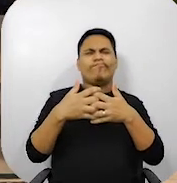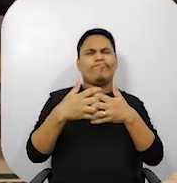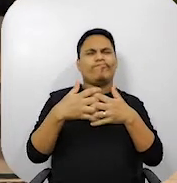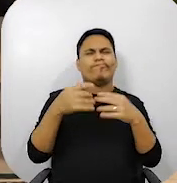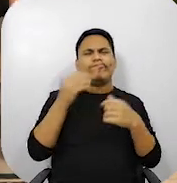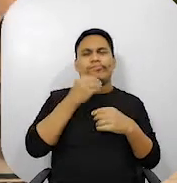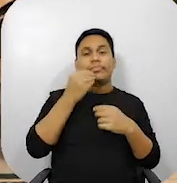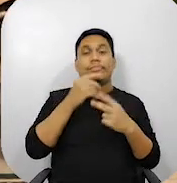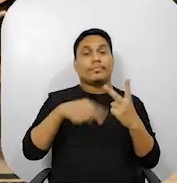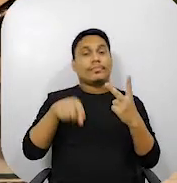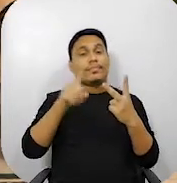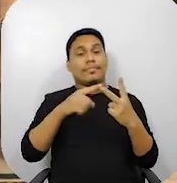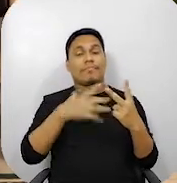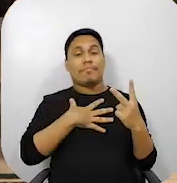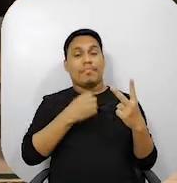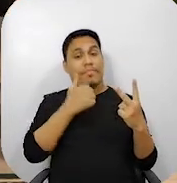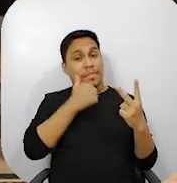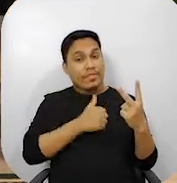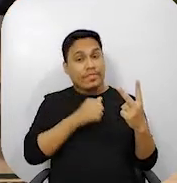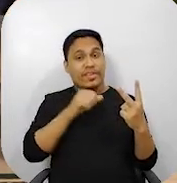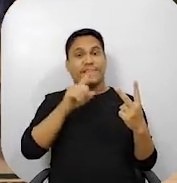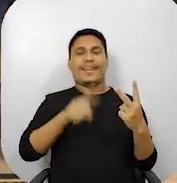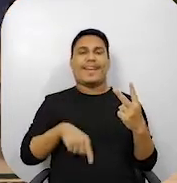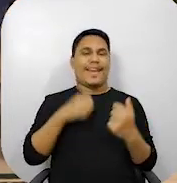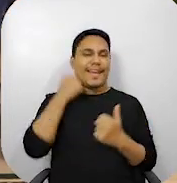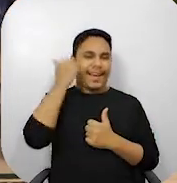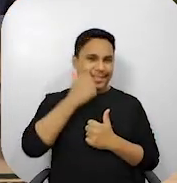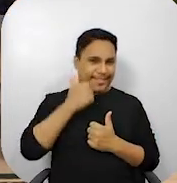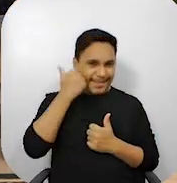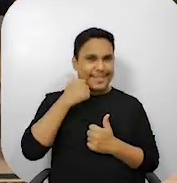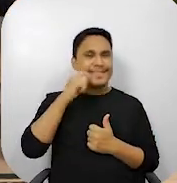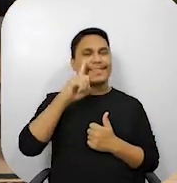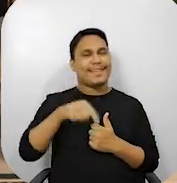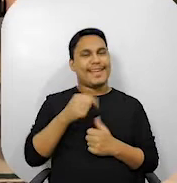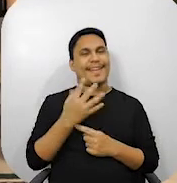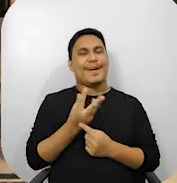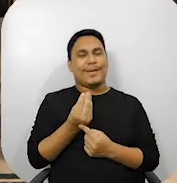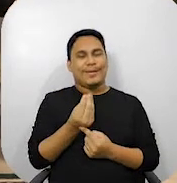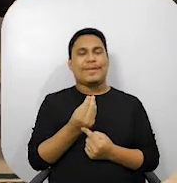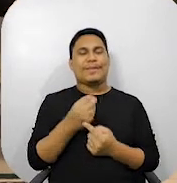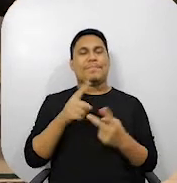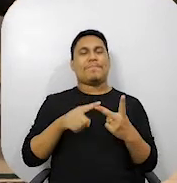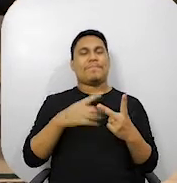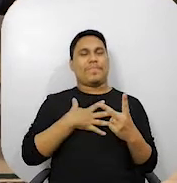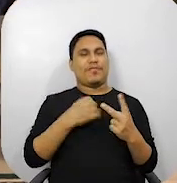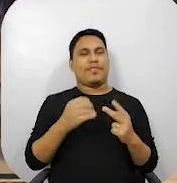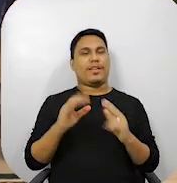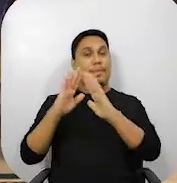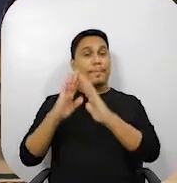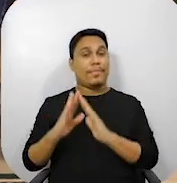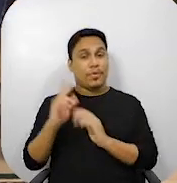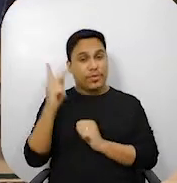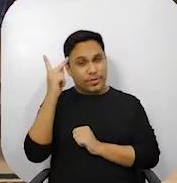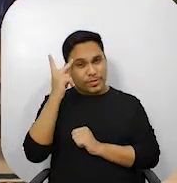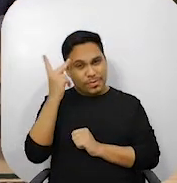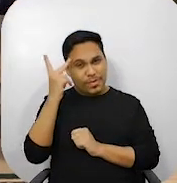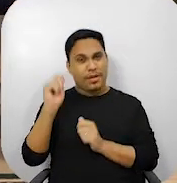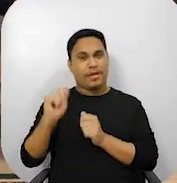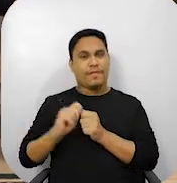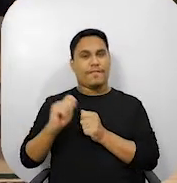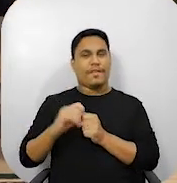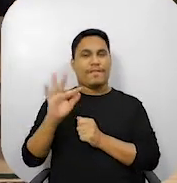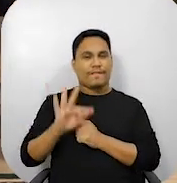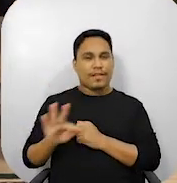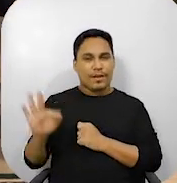minha filha é atriz que você digita né Ela morou um tempo em São Paulo fez a